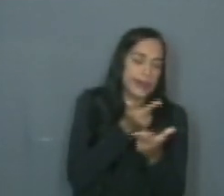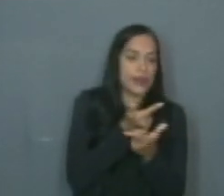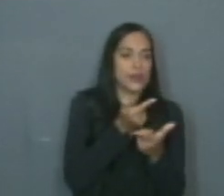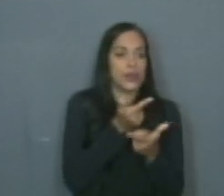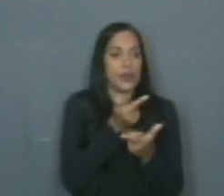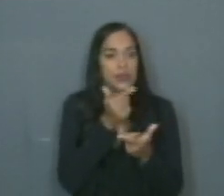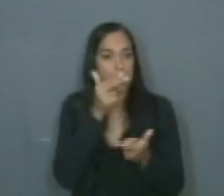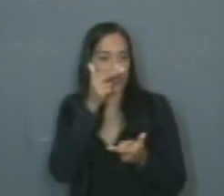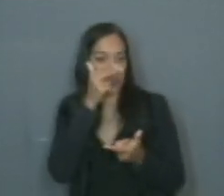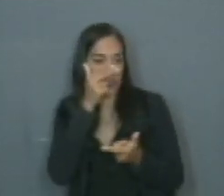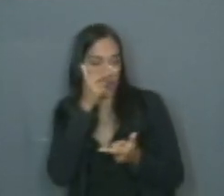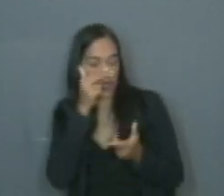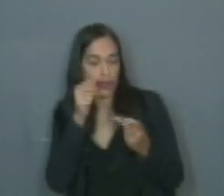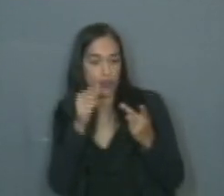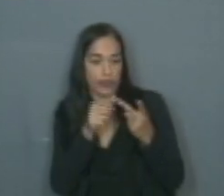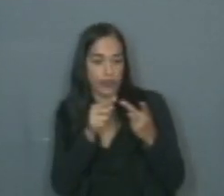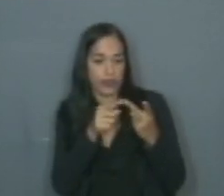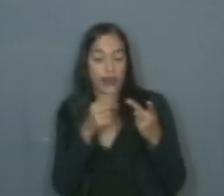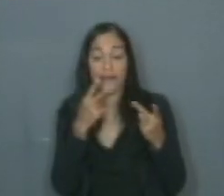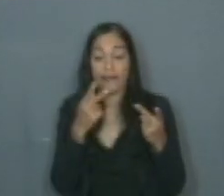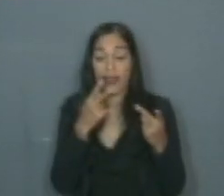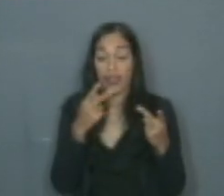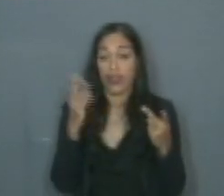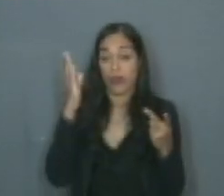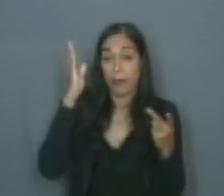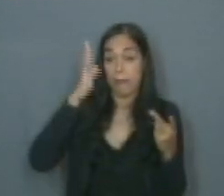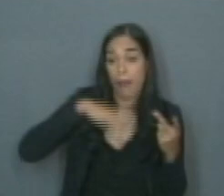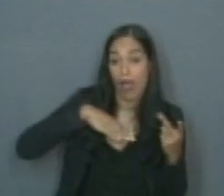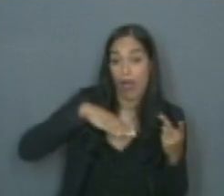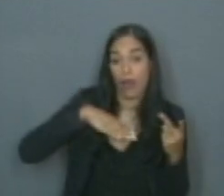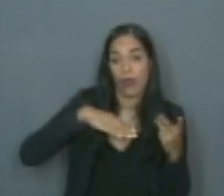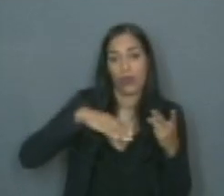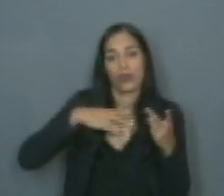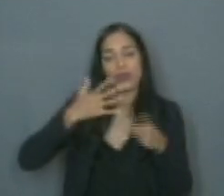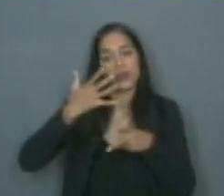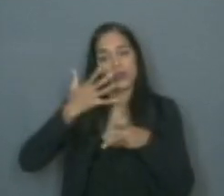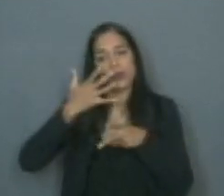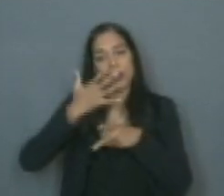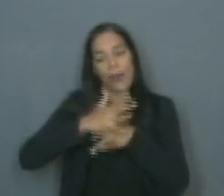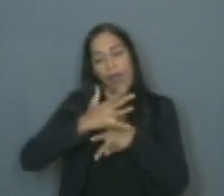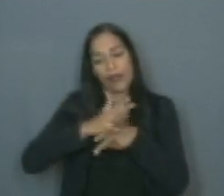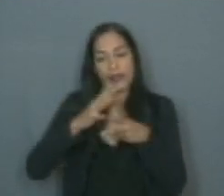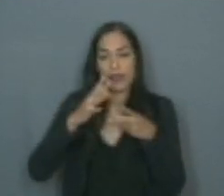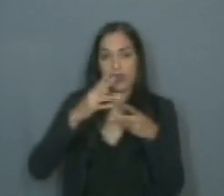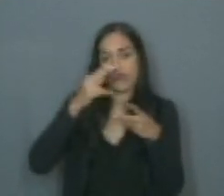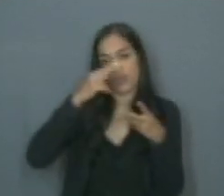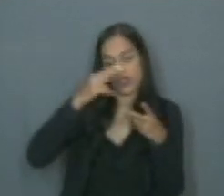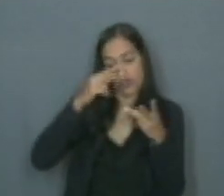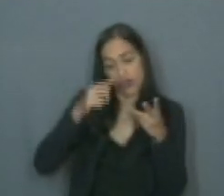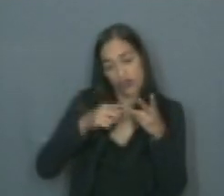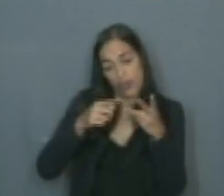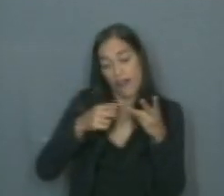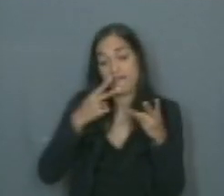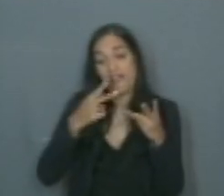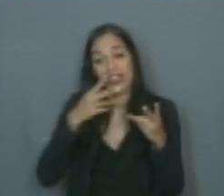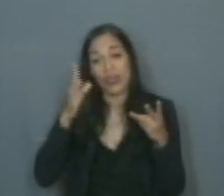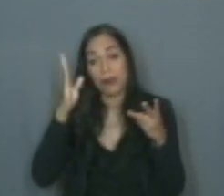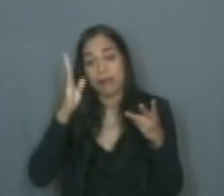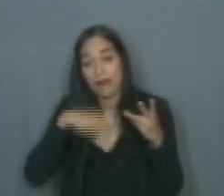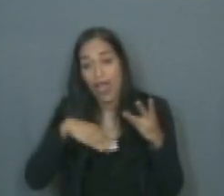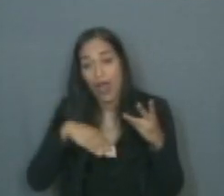cristãos, falando mal de práticas cristãs, falando mal contra